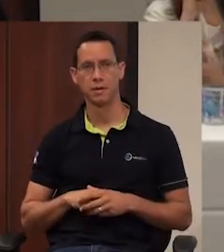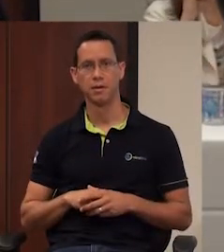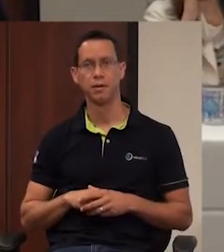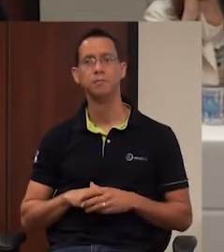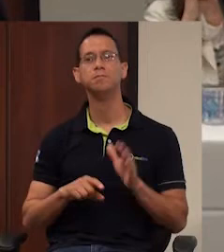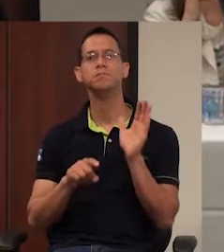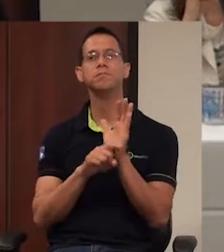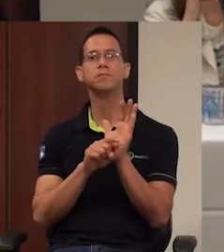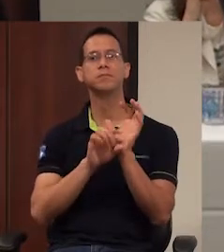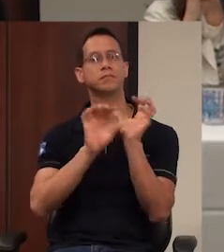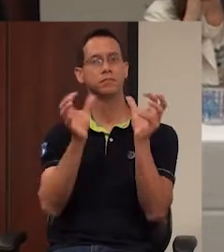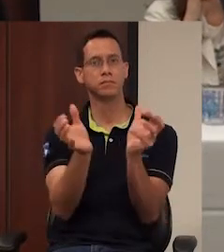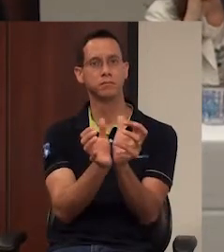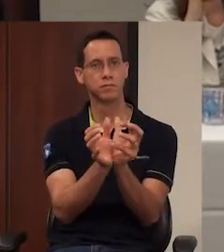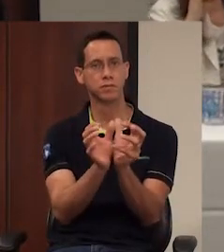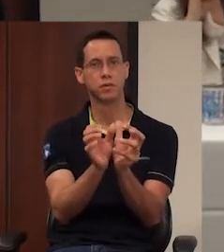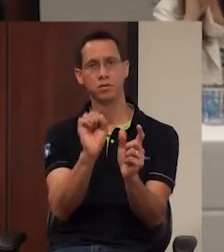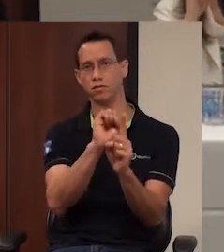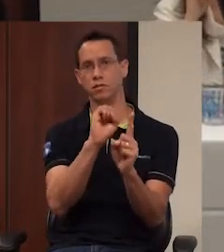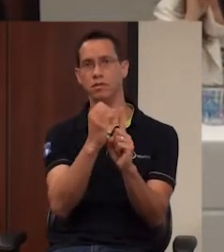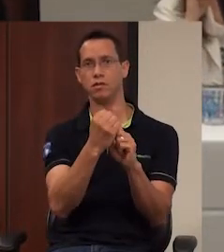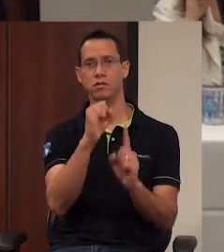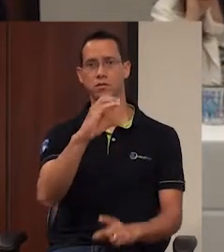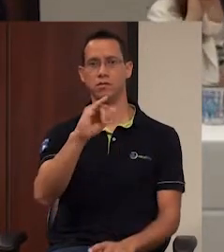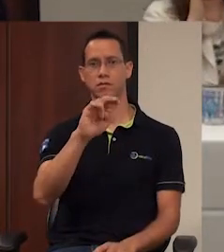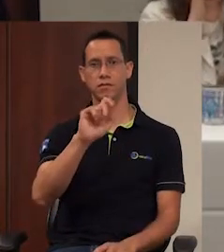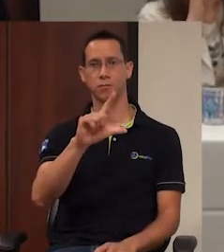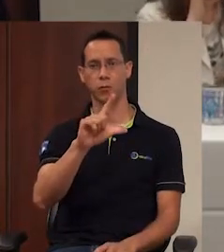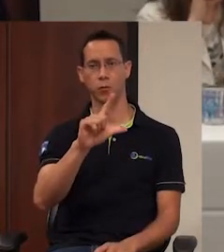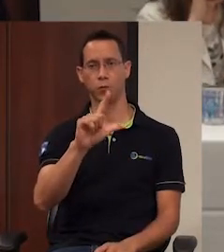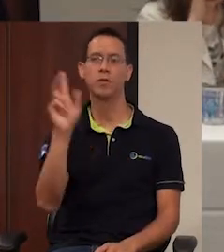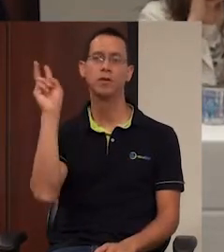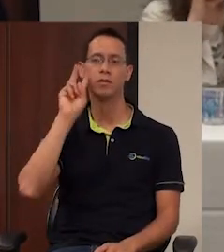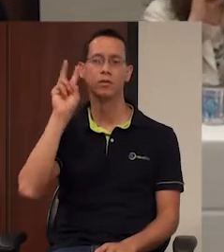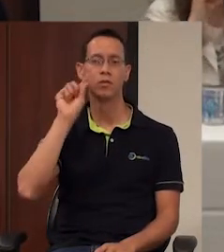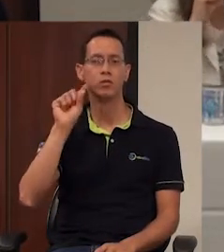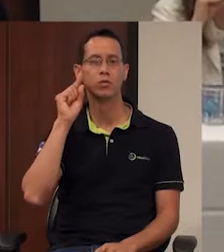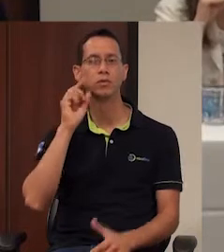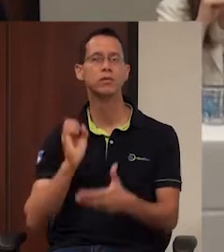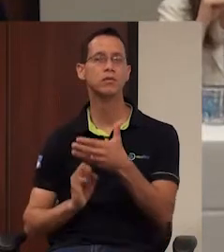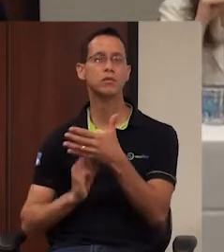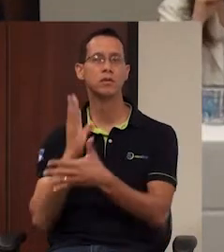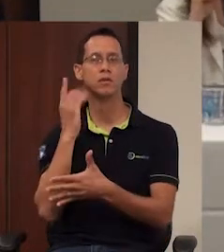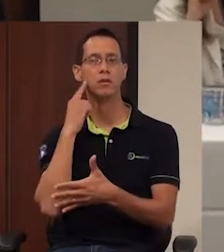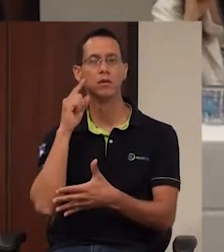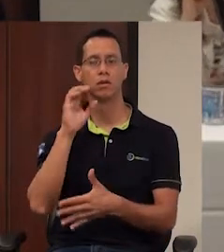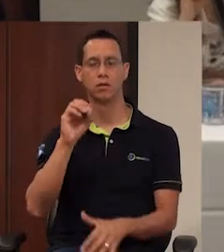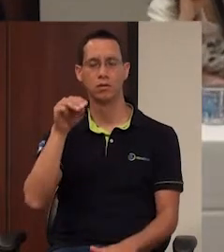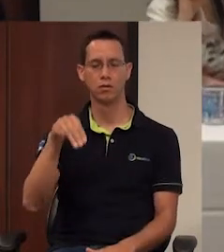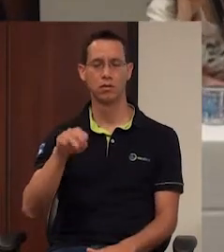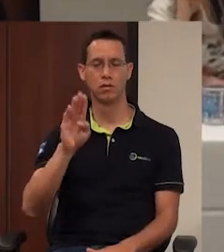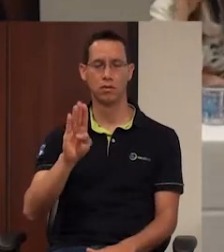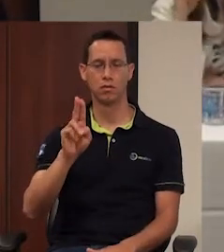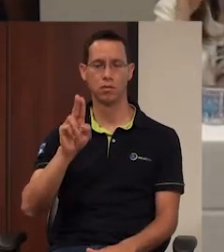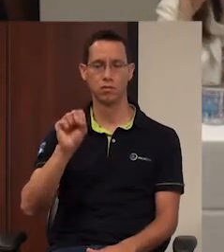por organizações da sociedade civil. Tá? Então, um pouco qual que é o histórico disso? De onde que surgiu a figura do ombudsman pessoal?